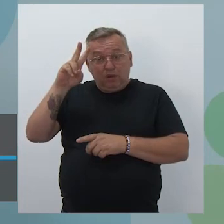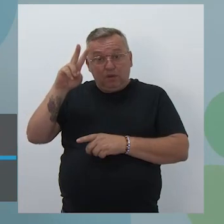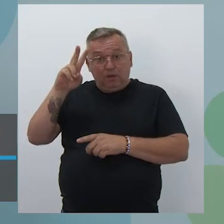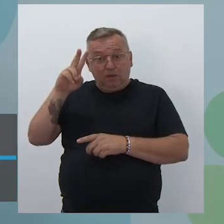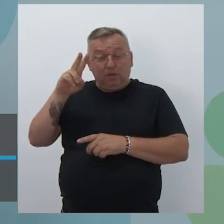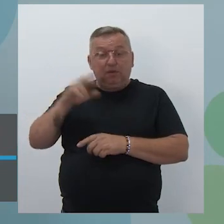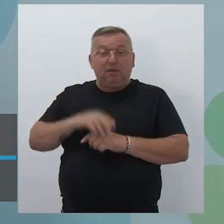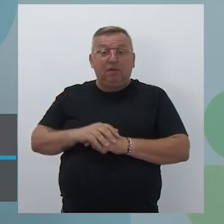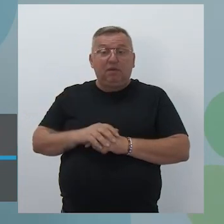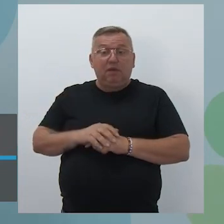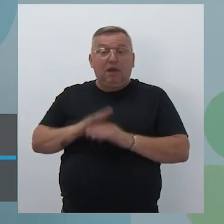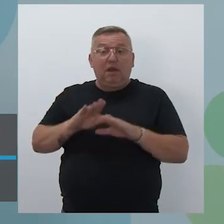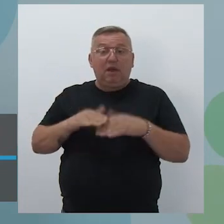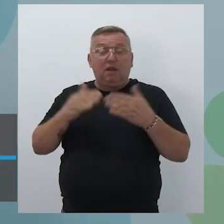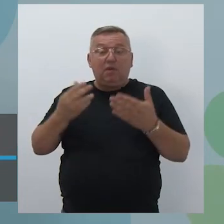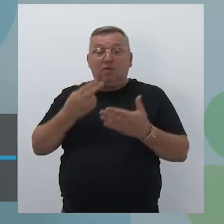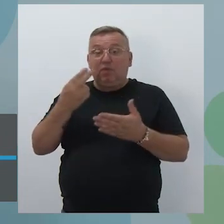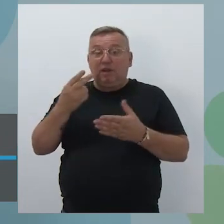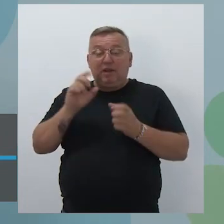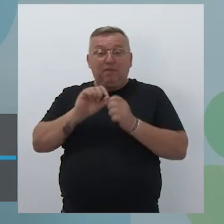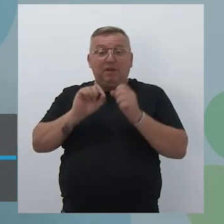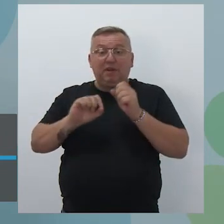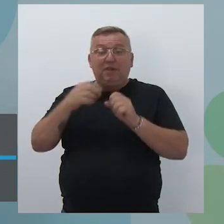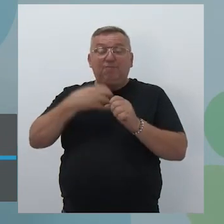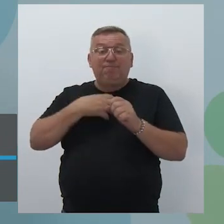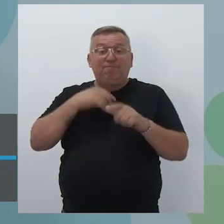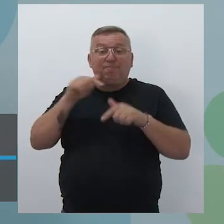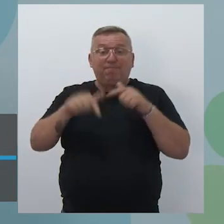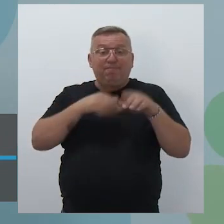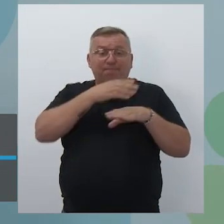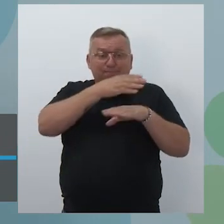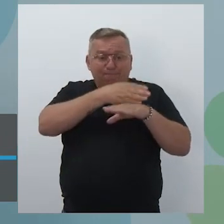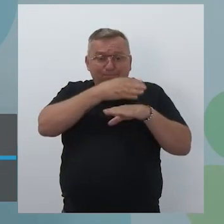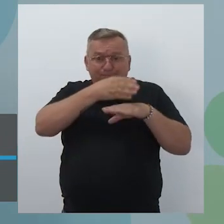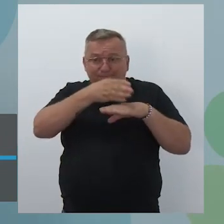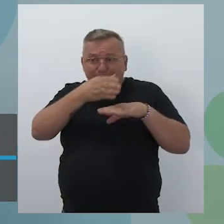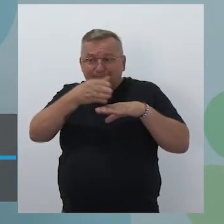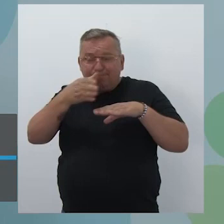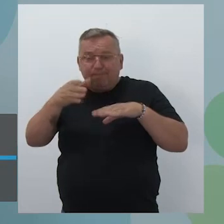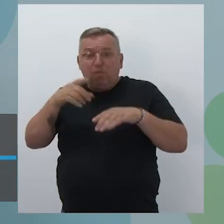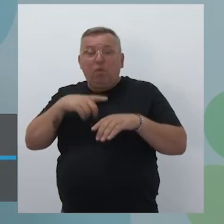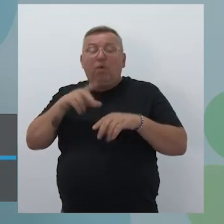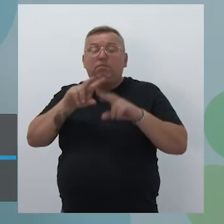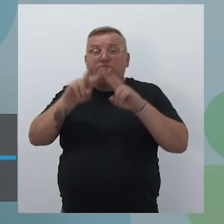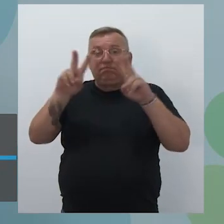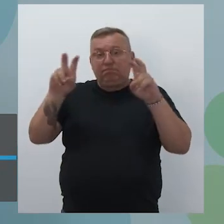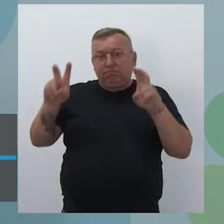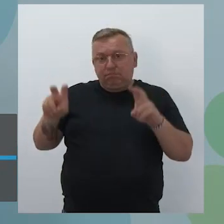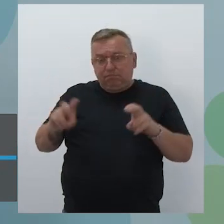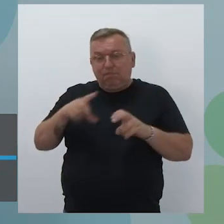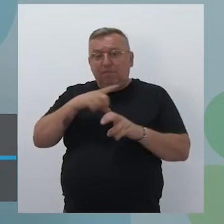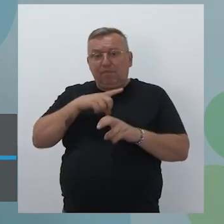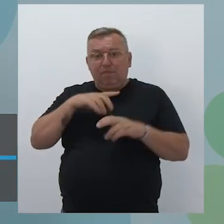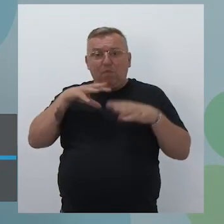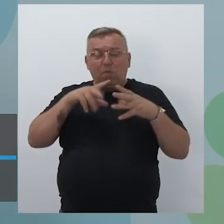geografia. Então, não daria para ser essa forma de trabalho. Os temas, eles estão todos lá,